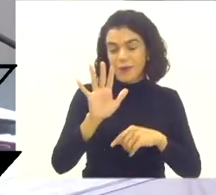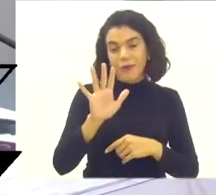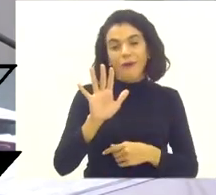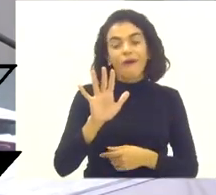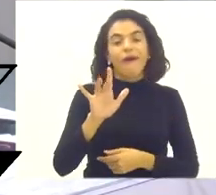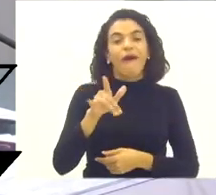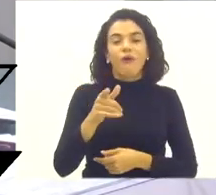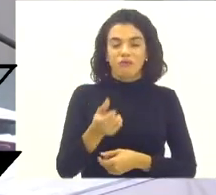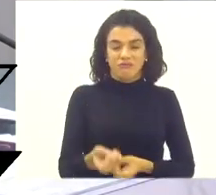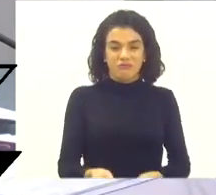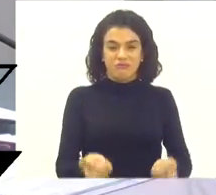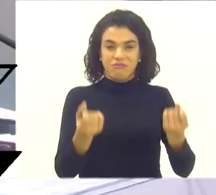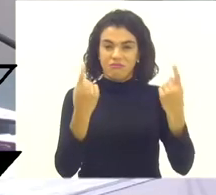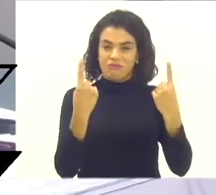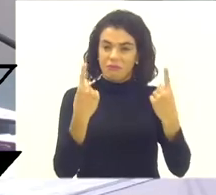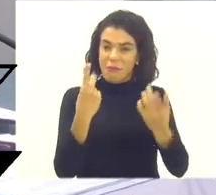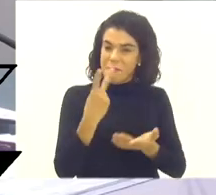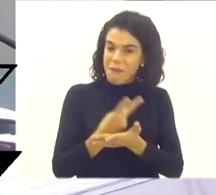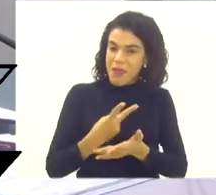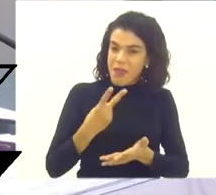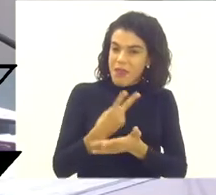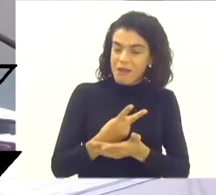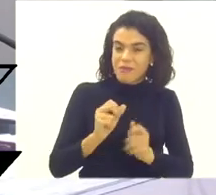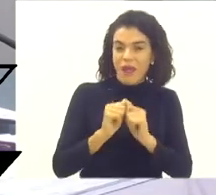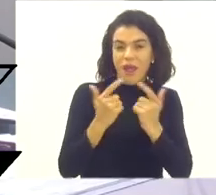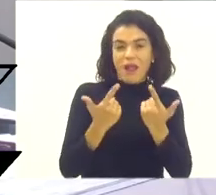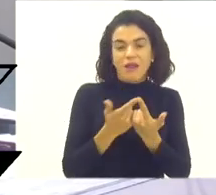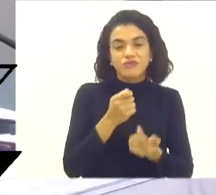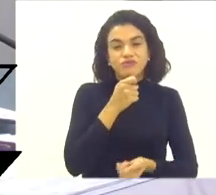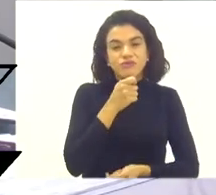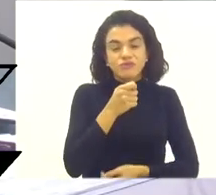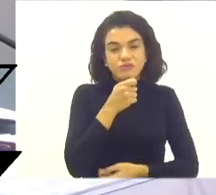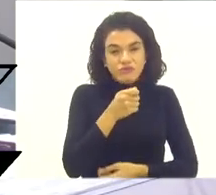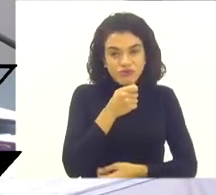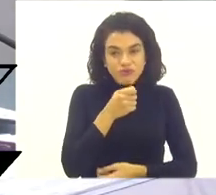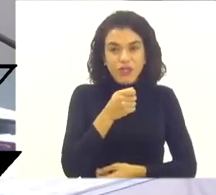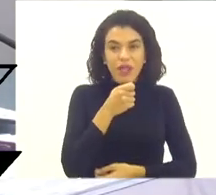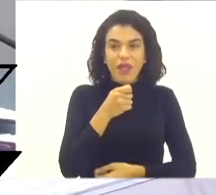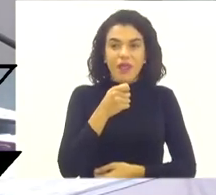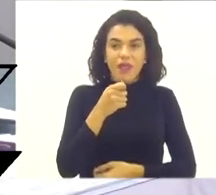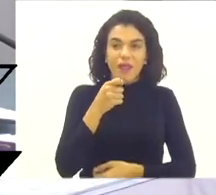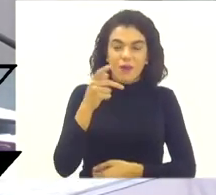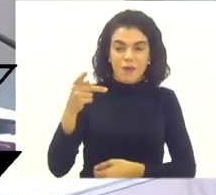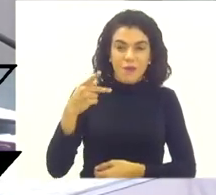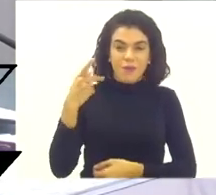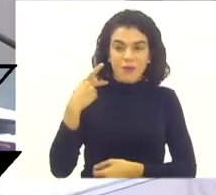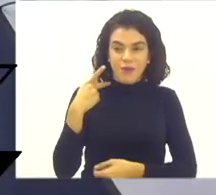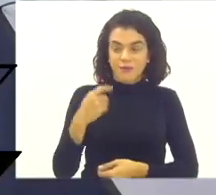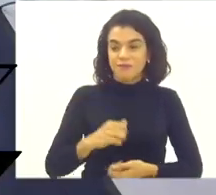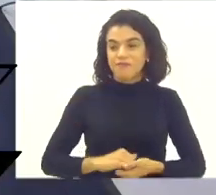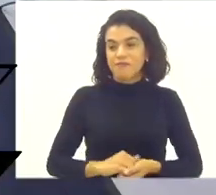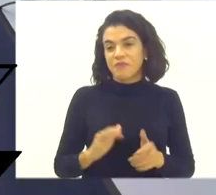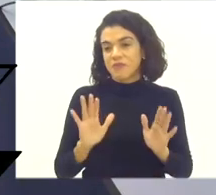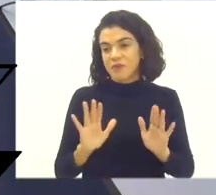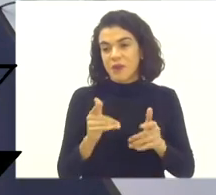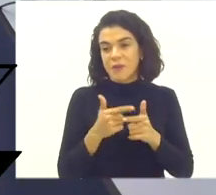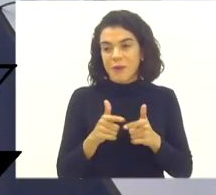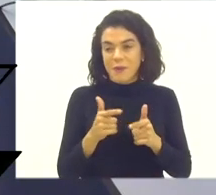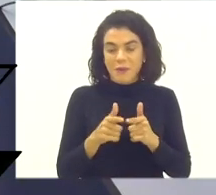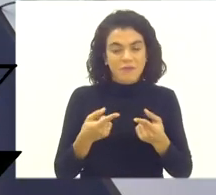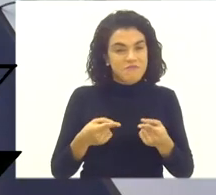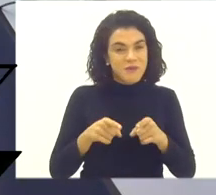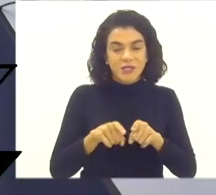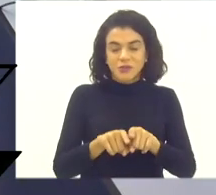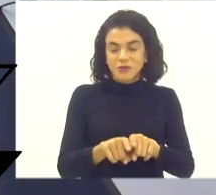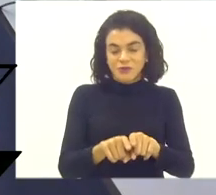causou estranheza que ainda nessa casa não houvesse o estabelecimento da procuradoria desculpe tudo bem caminhamos juntas